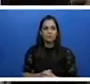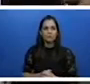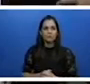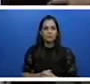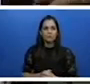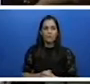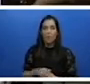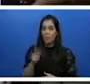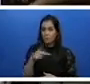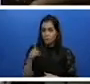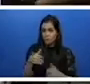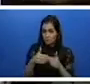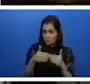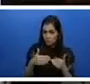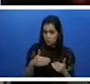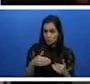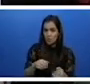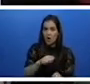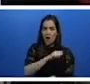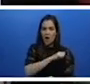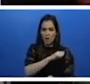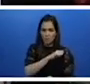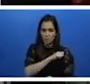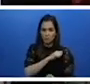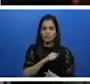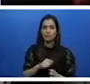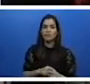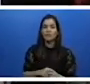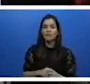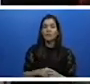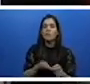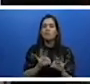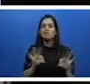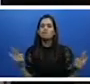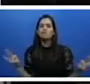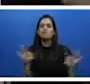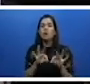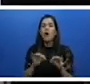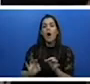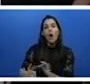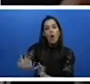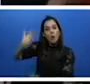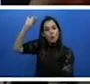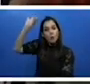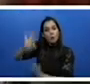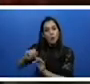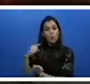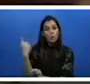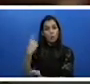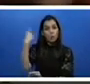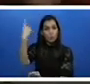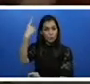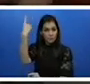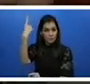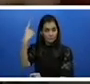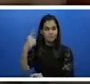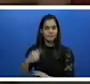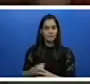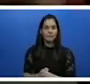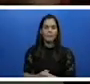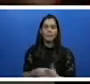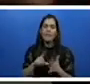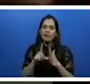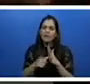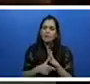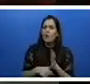O professor pediu aos alunos que medissem suas alturas com fita métrica, né? E